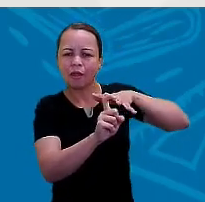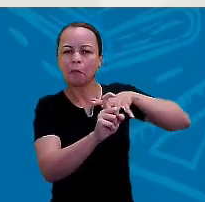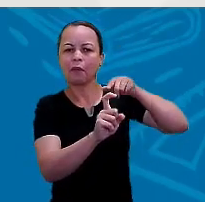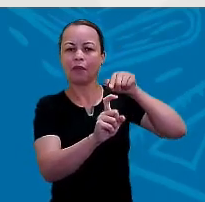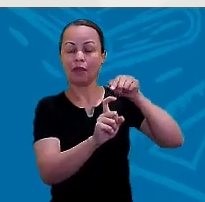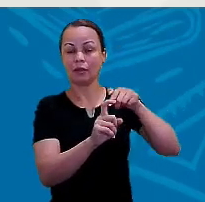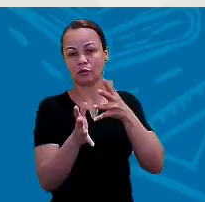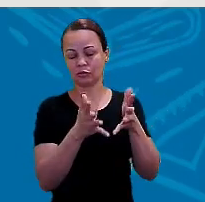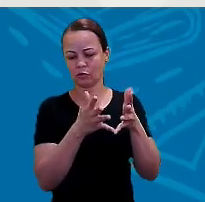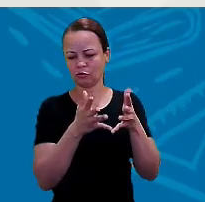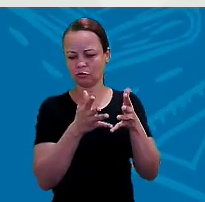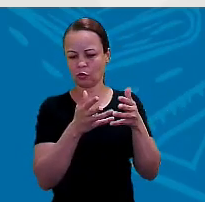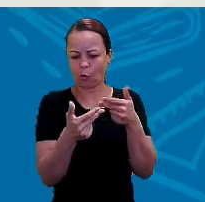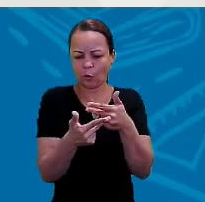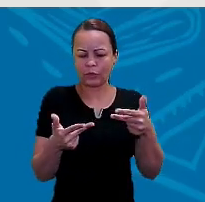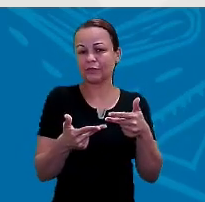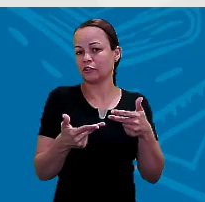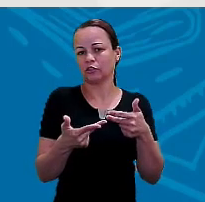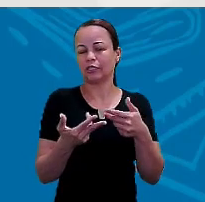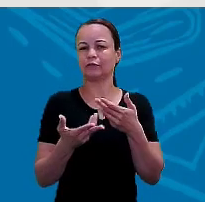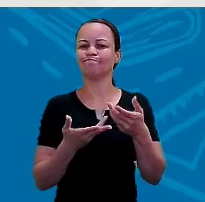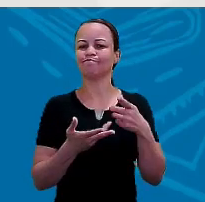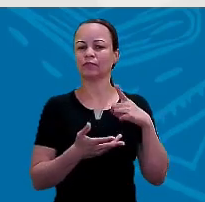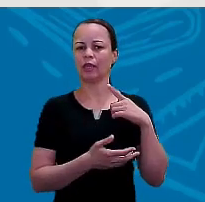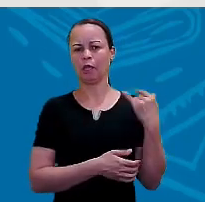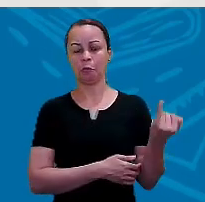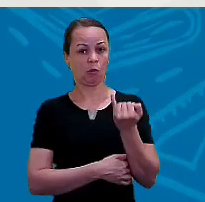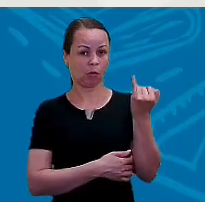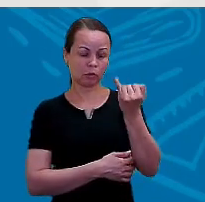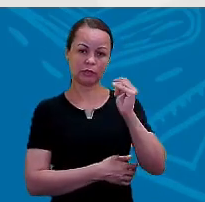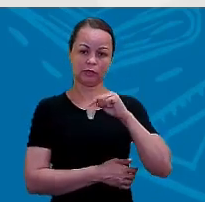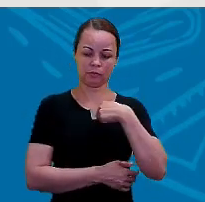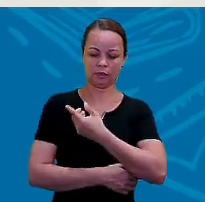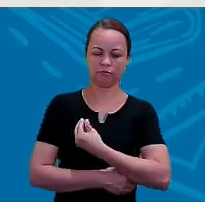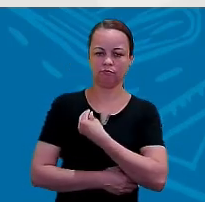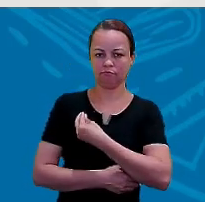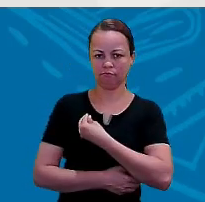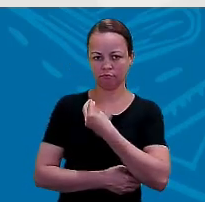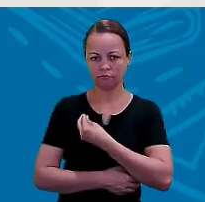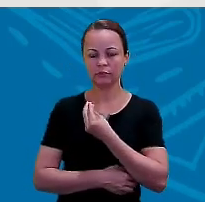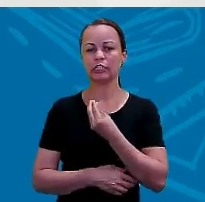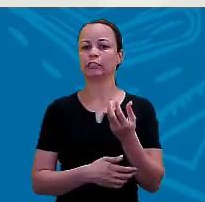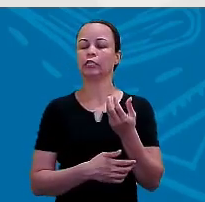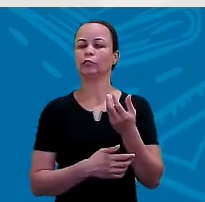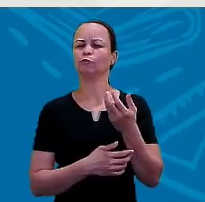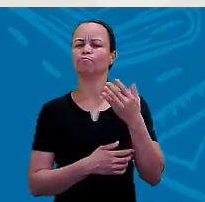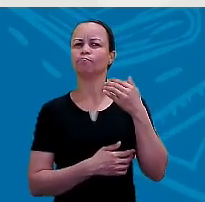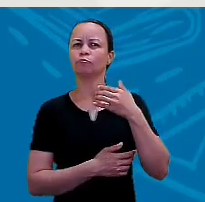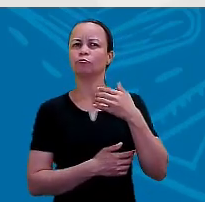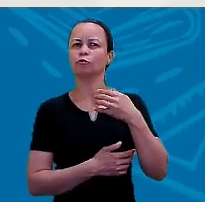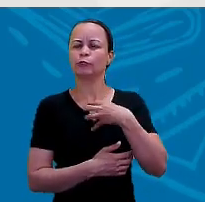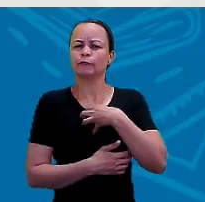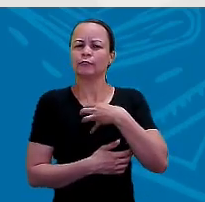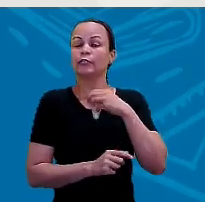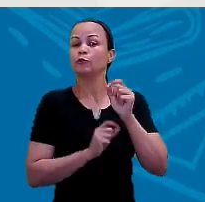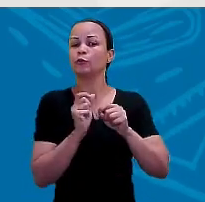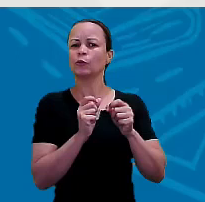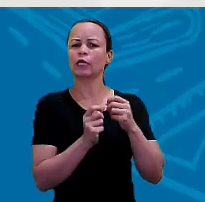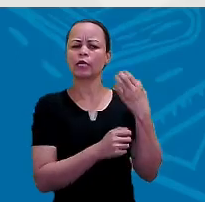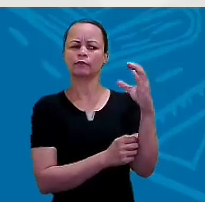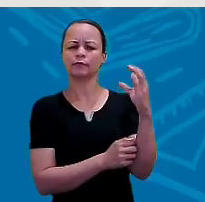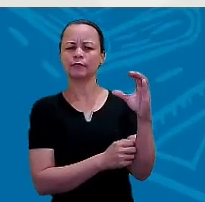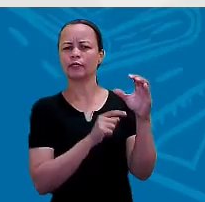com aquilo que a gente pode dizer que tem realmente relevância para a nossa vida no sentido científico, no sentido que está atrelado à ideia